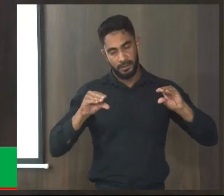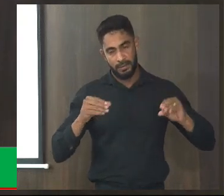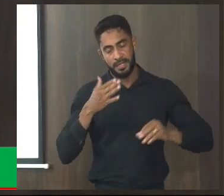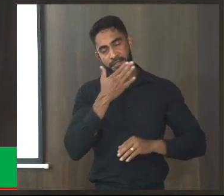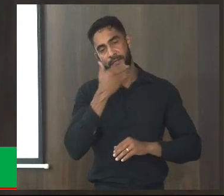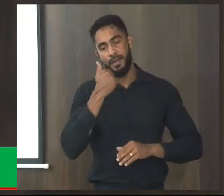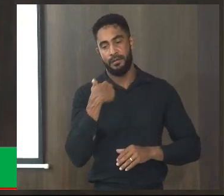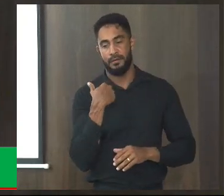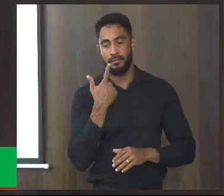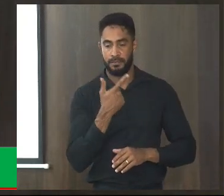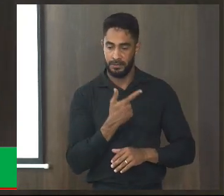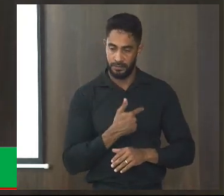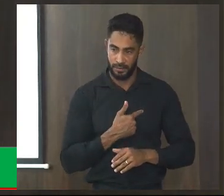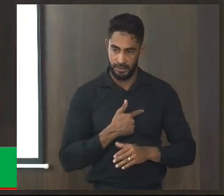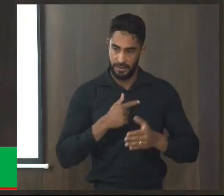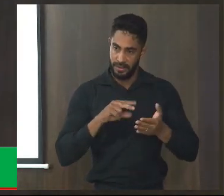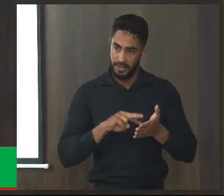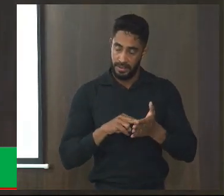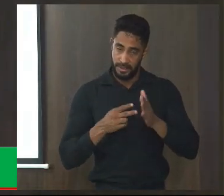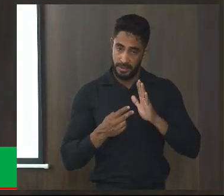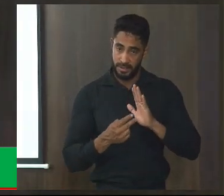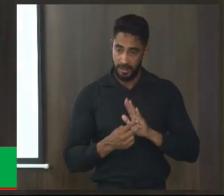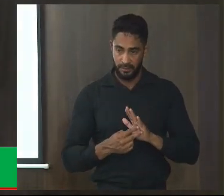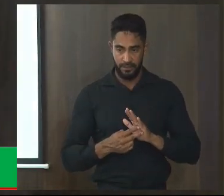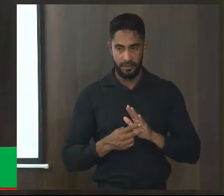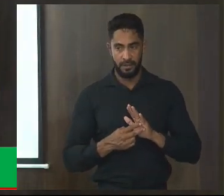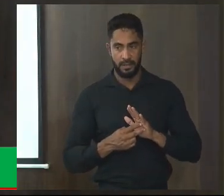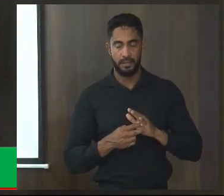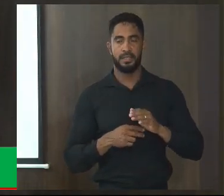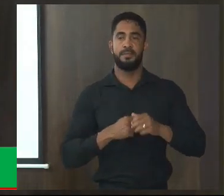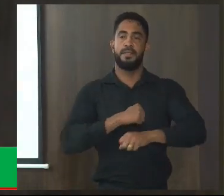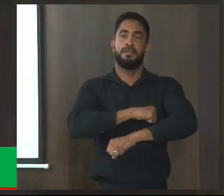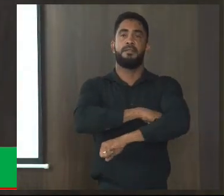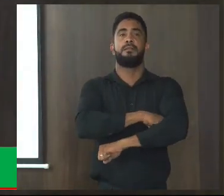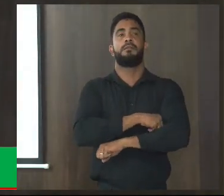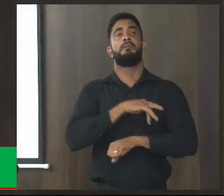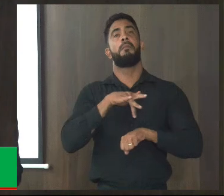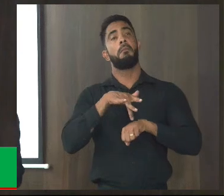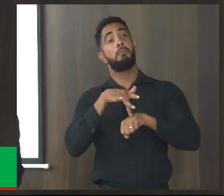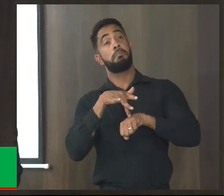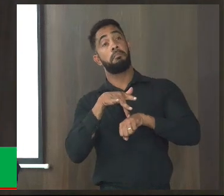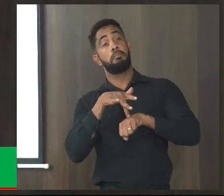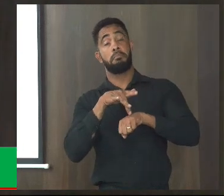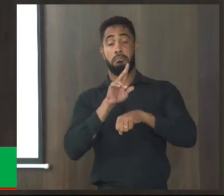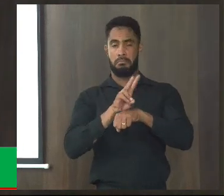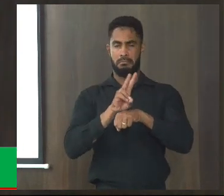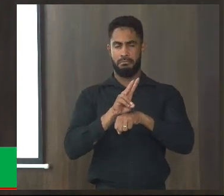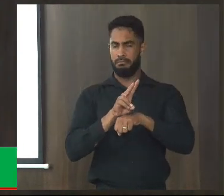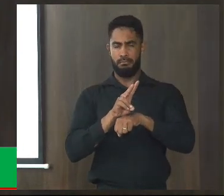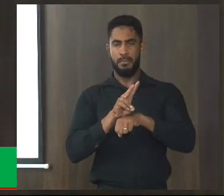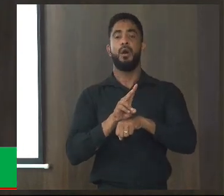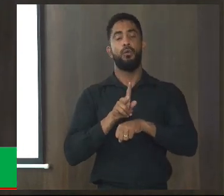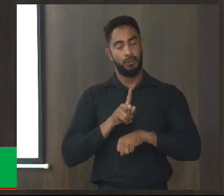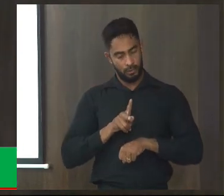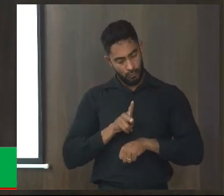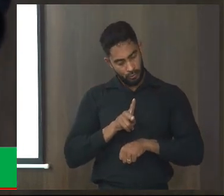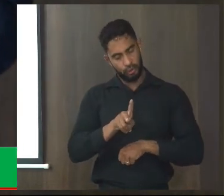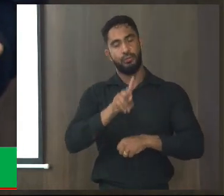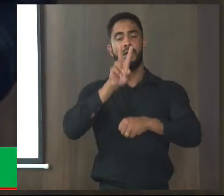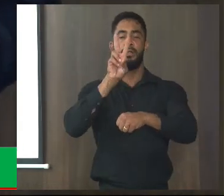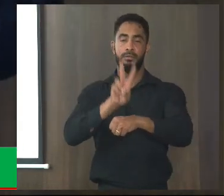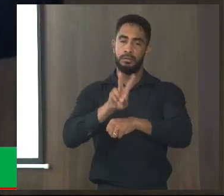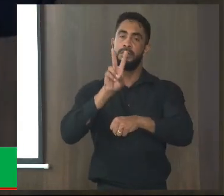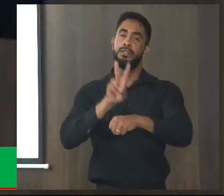significa que nós devemos cruzar os braços quanto à fiscalização. Nós temos que continuar